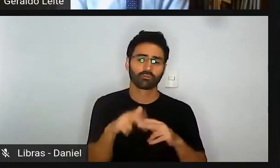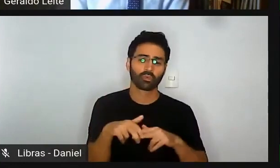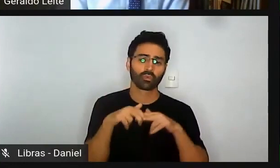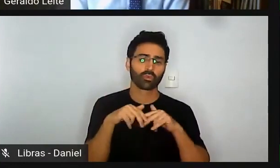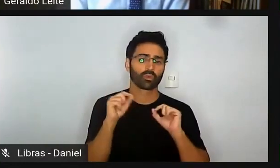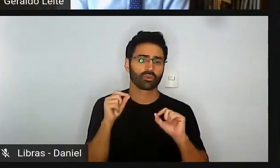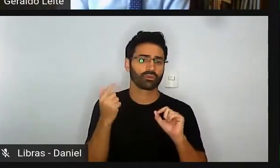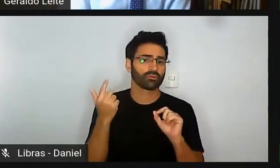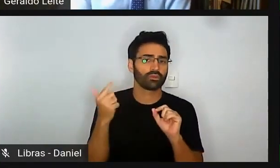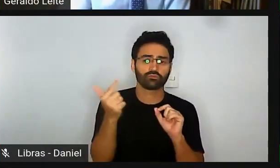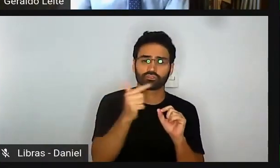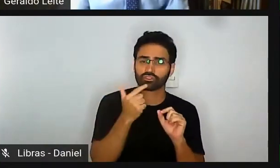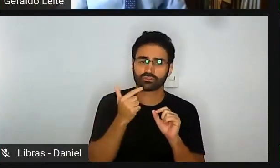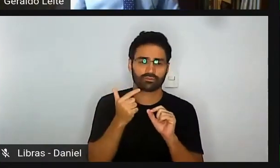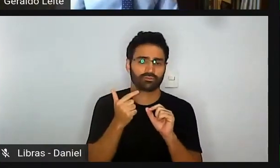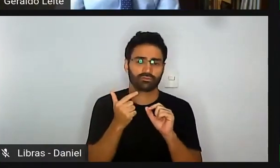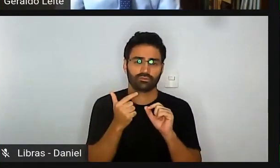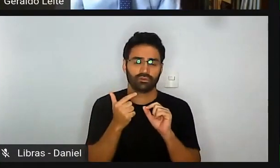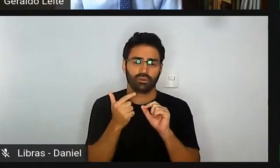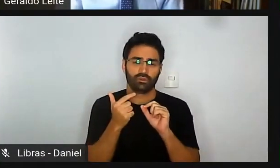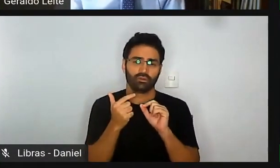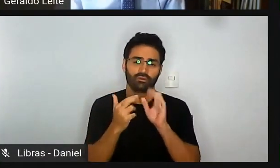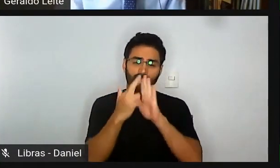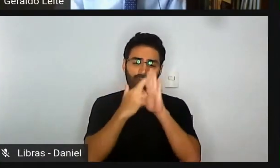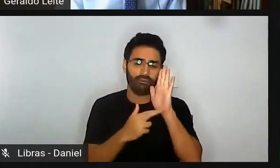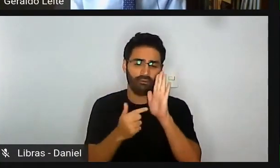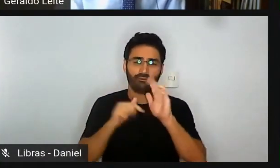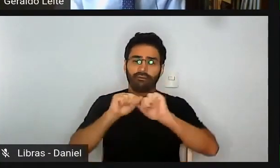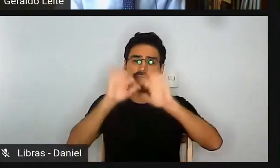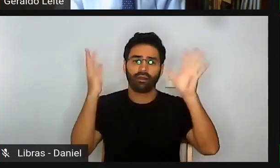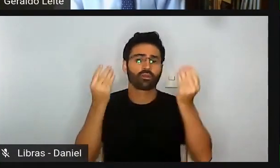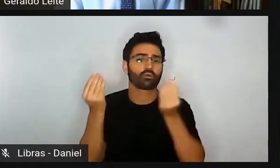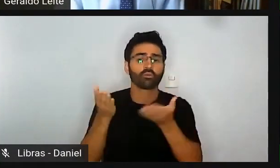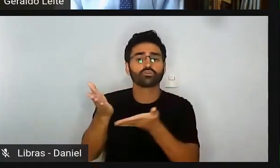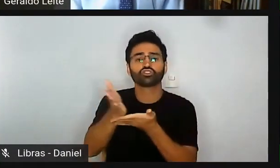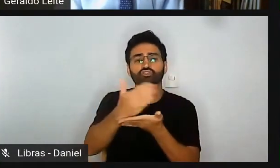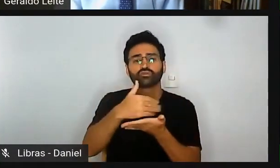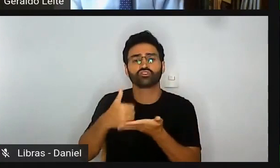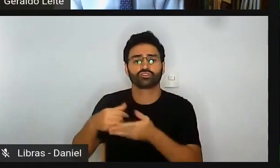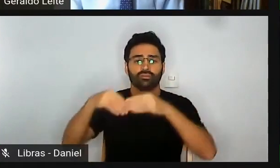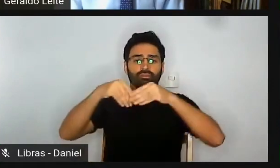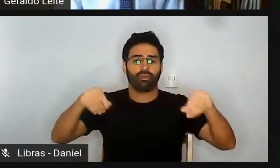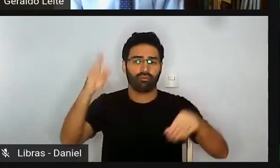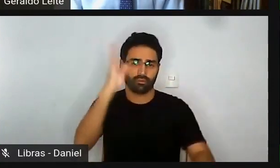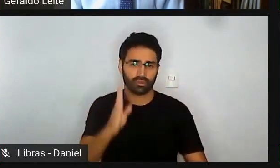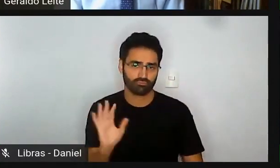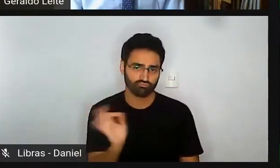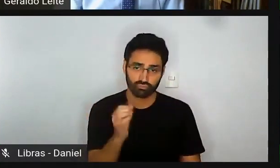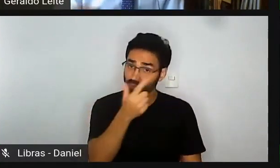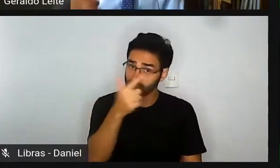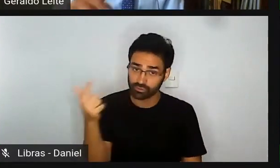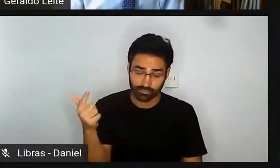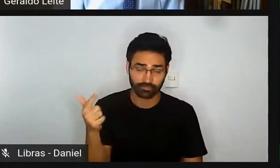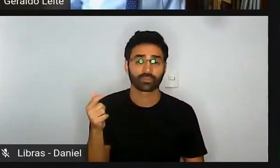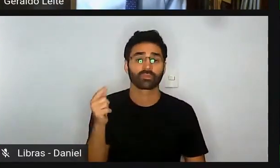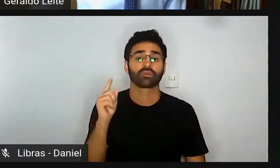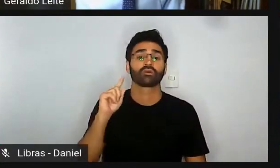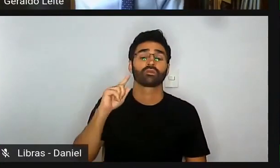uma regulamentação muito eficaz da distribuição de terras no Brasil. Até que vem